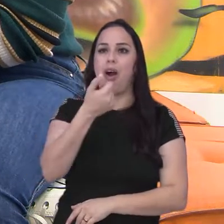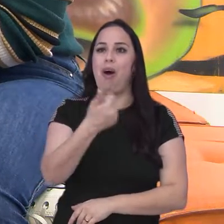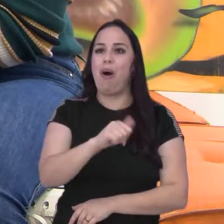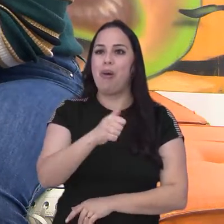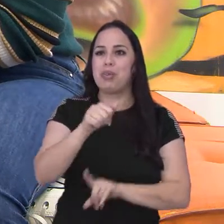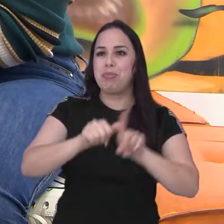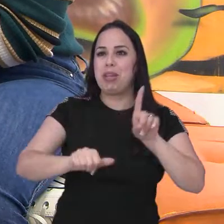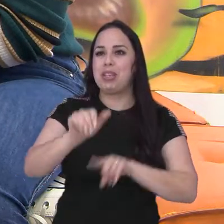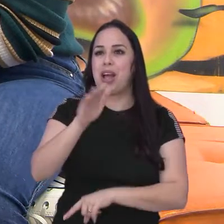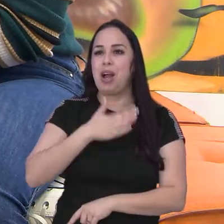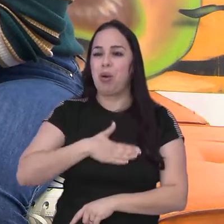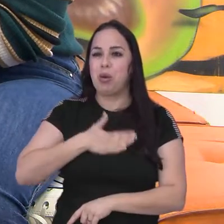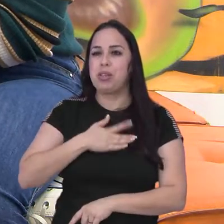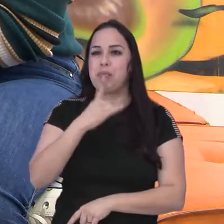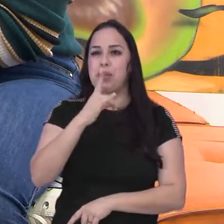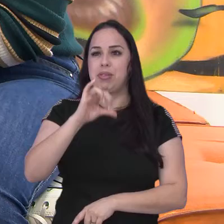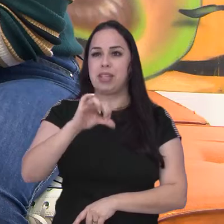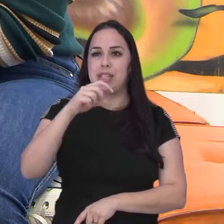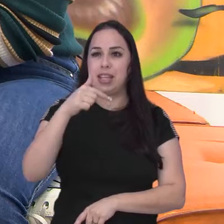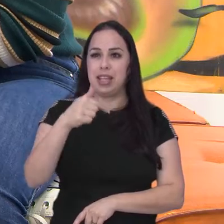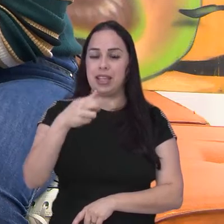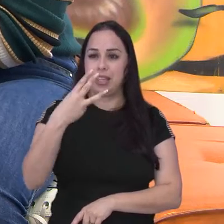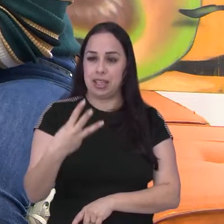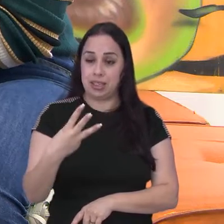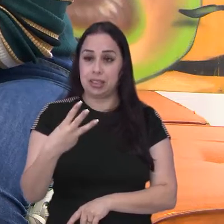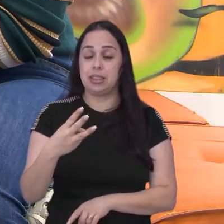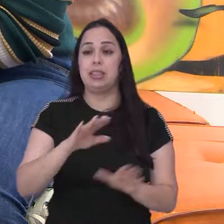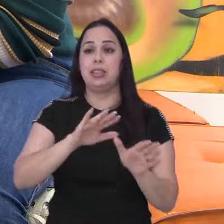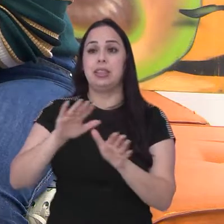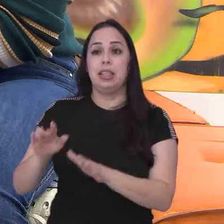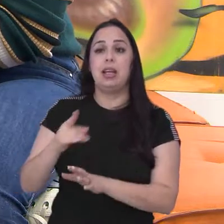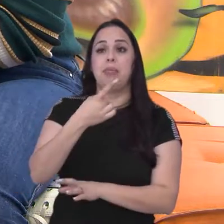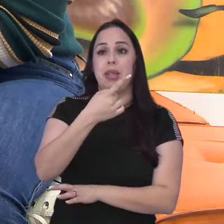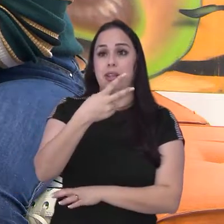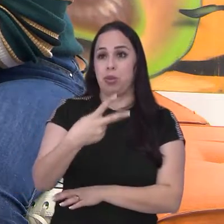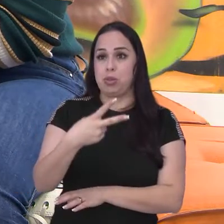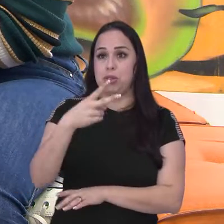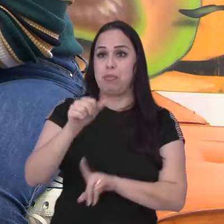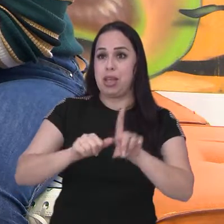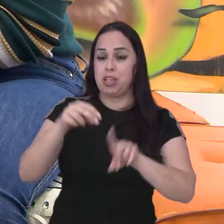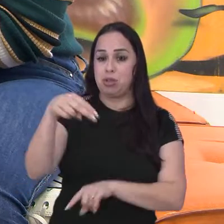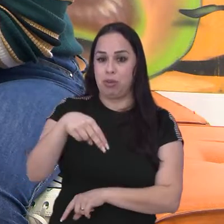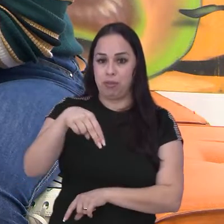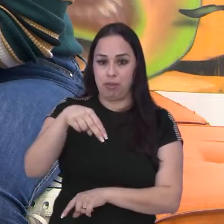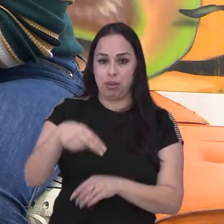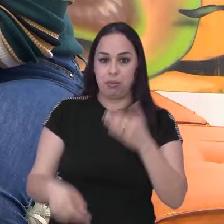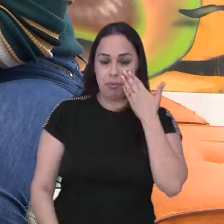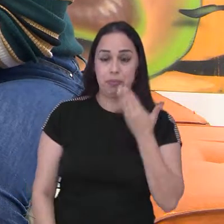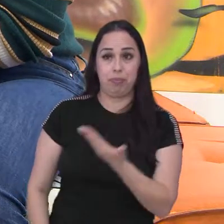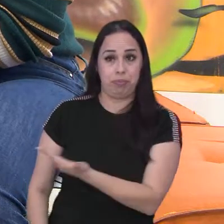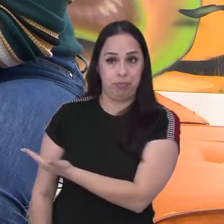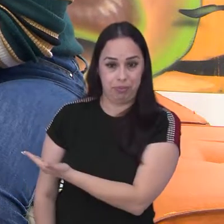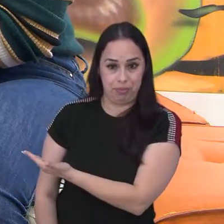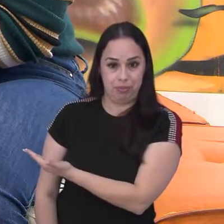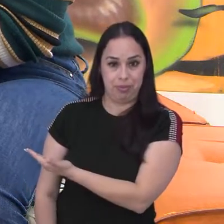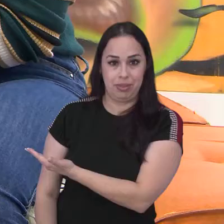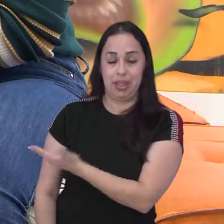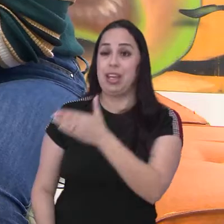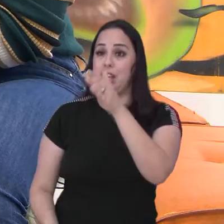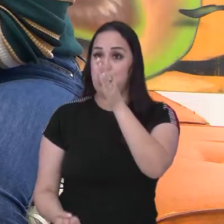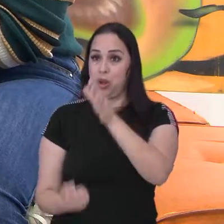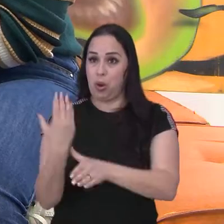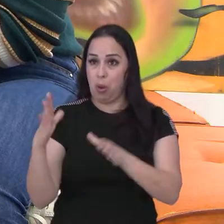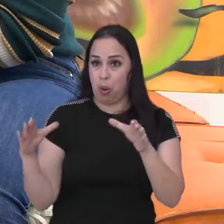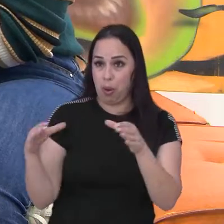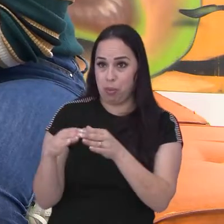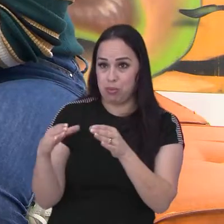de agosto de 73. E aí, no 12 de novembro de 73, que é no mesmo ano, o Afrika Bambaataa funda a Universal